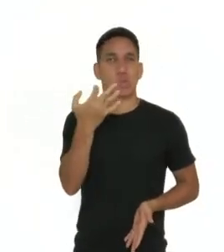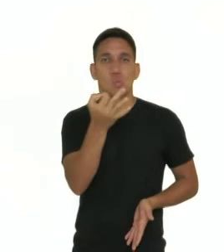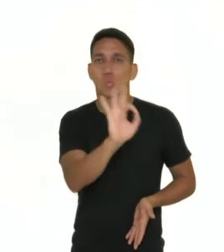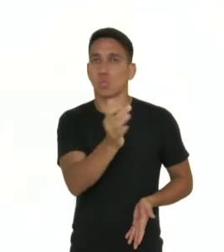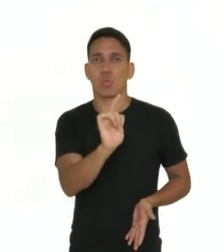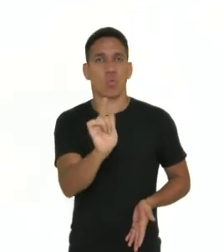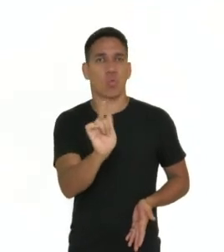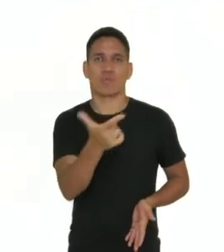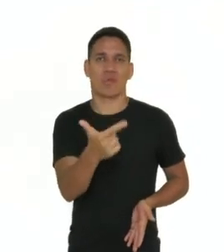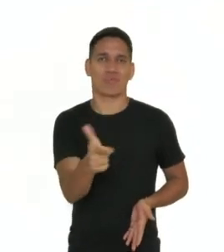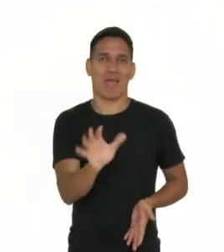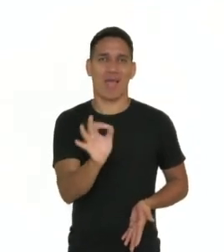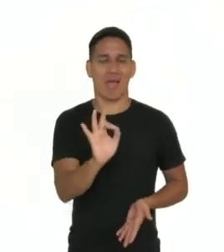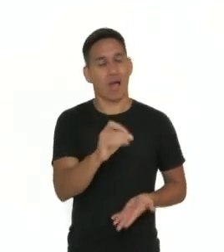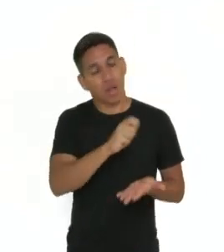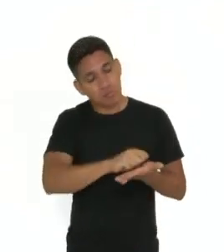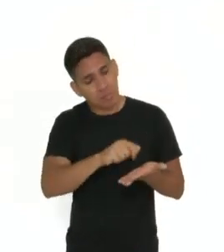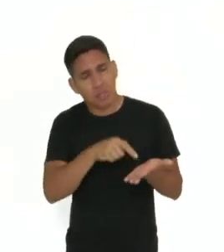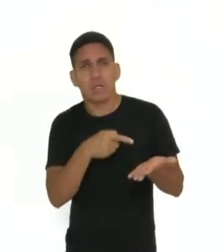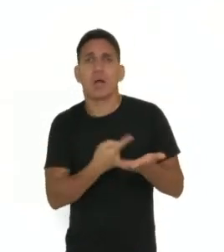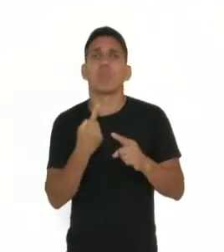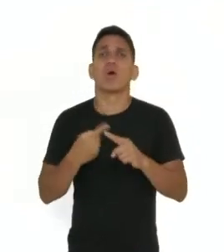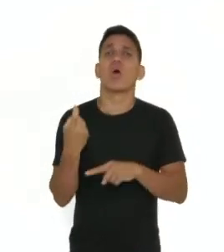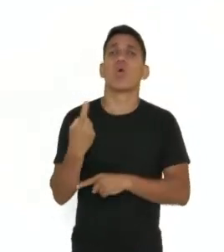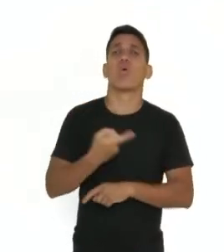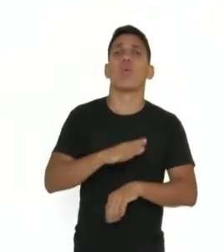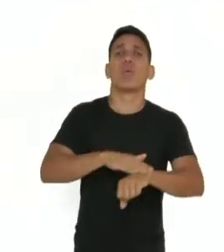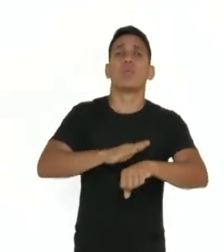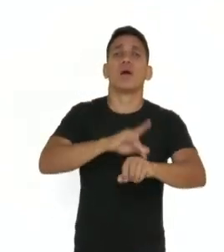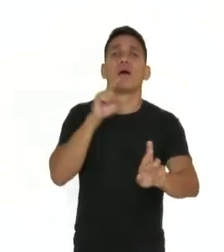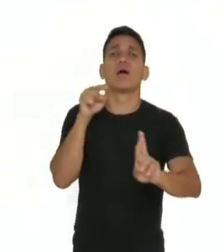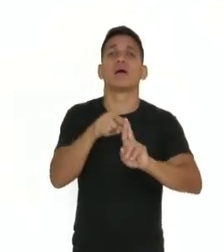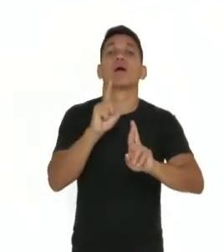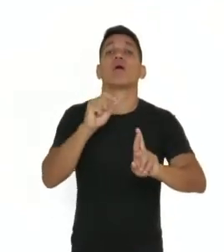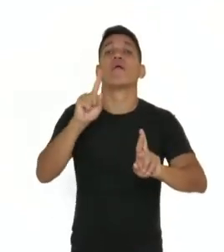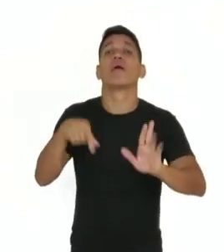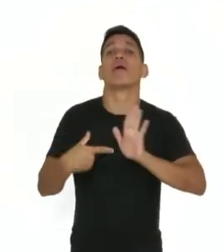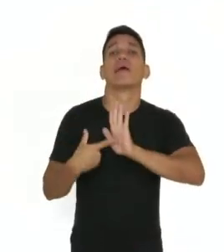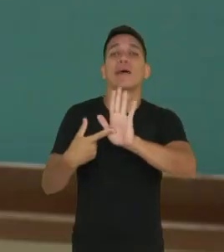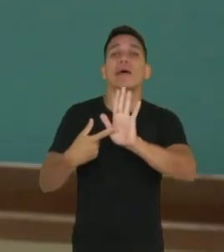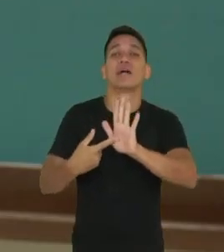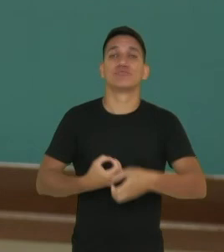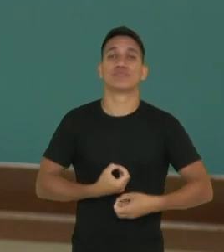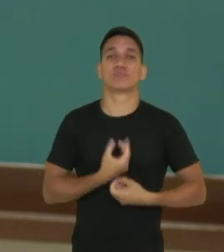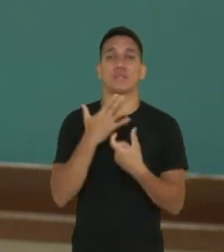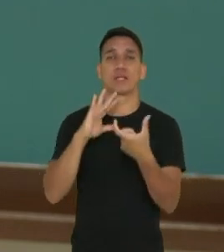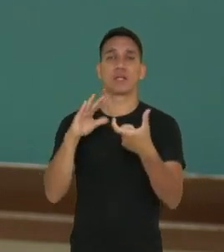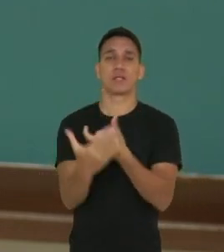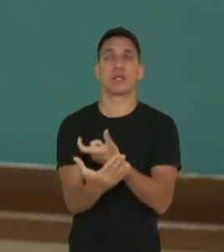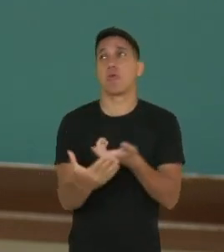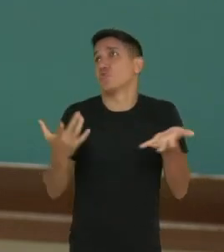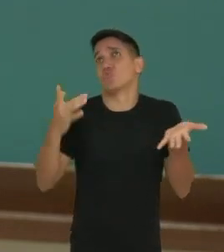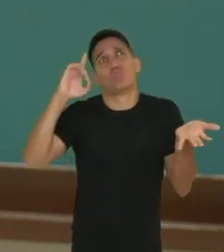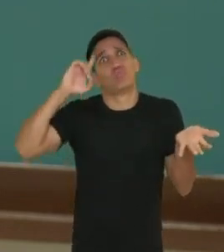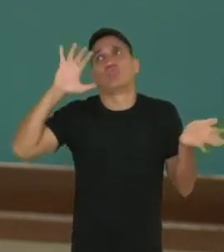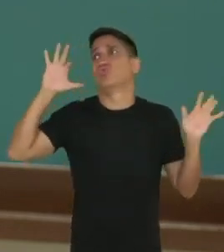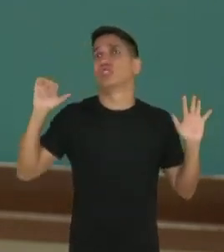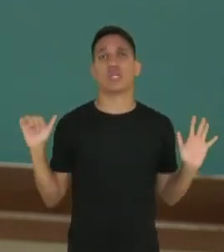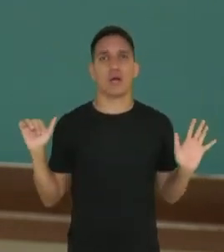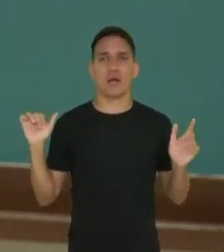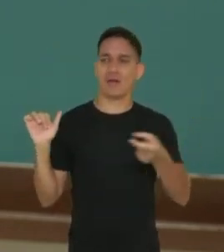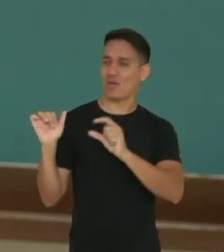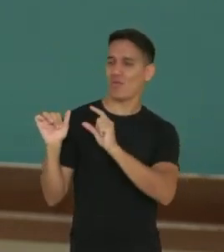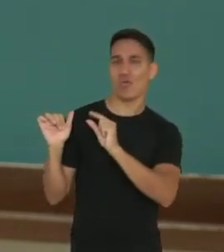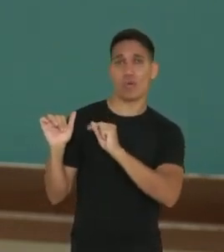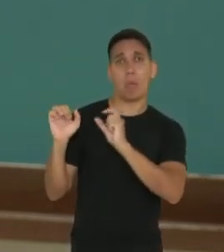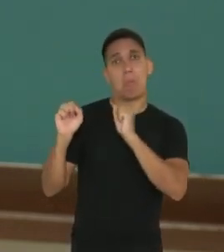pessoal? Pois a única referência temporal apresentada é através da expressão um belo dia, né? Como se fosse